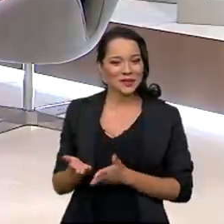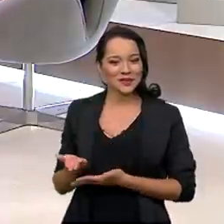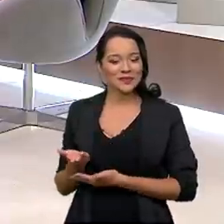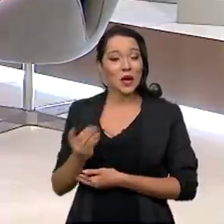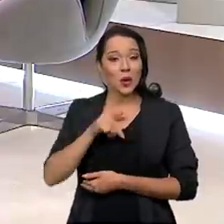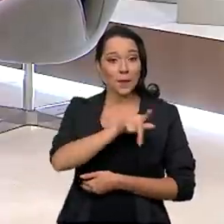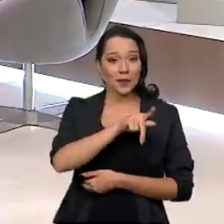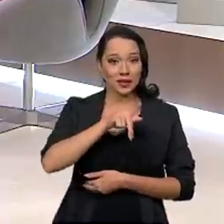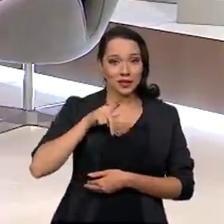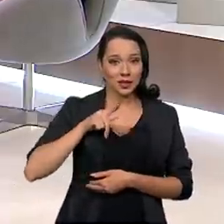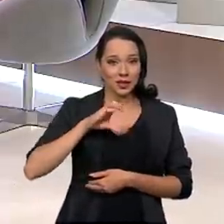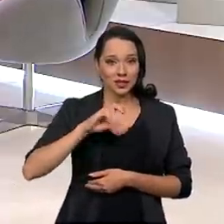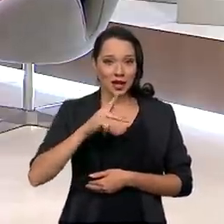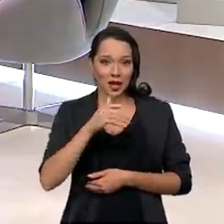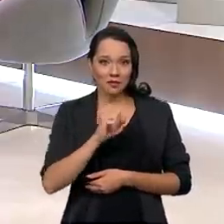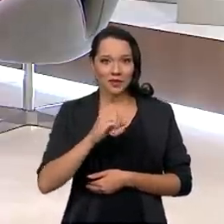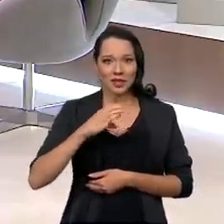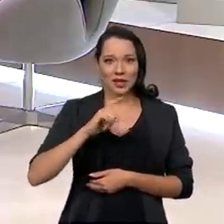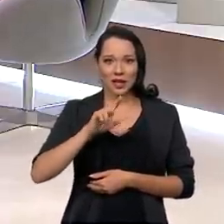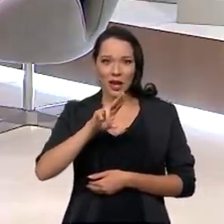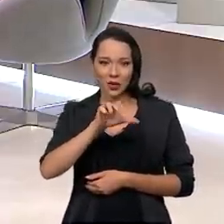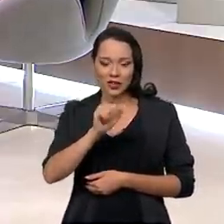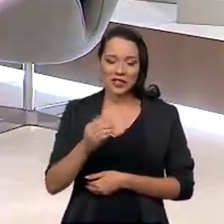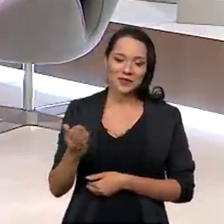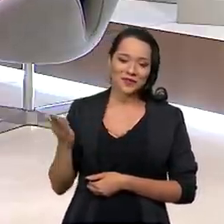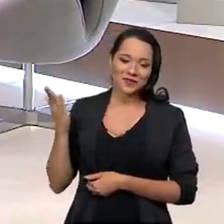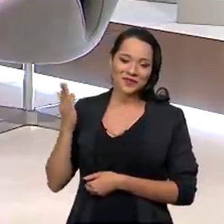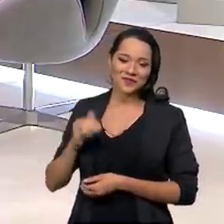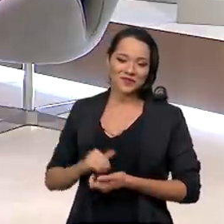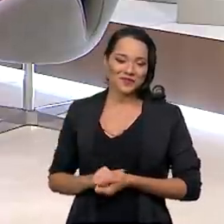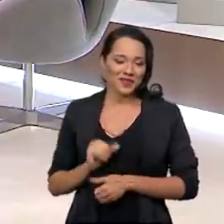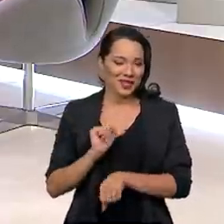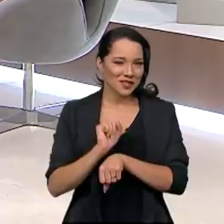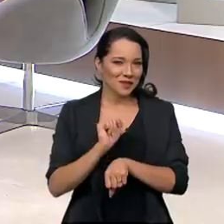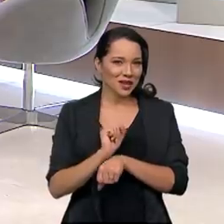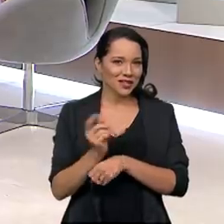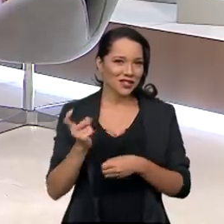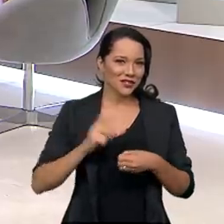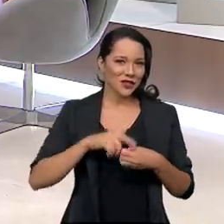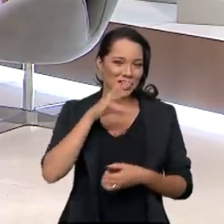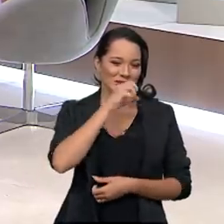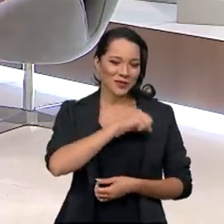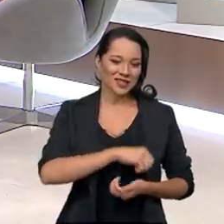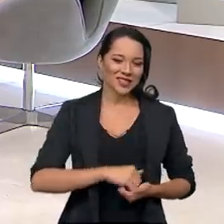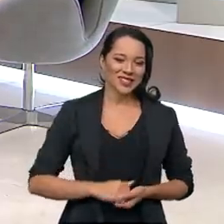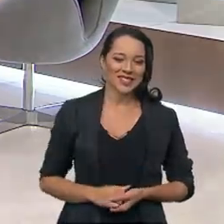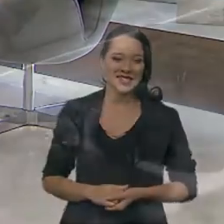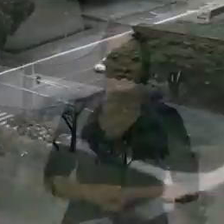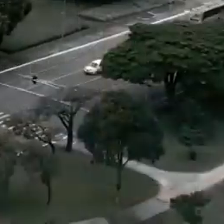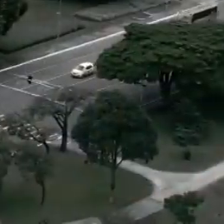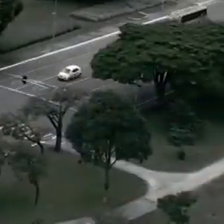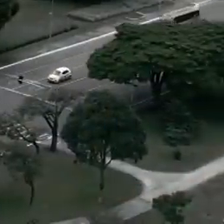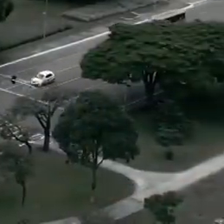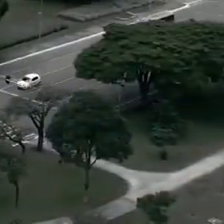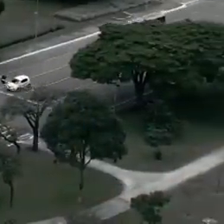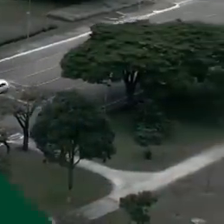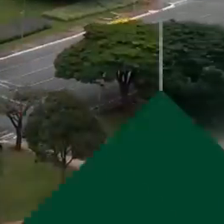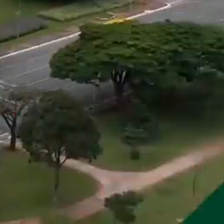com a presidente da CAPES, Cláudia Queda de Toledo. Não saia daí, até já.